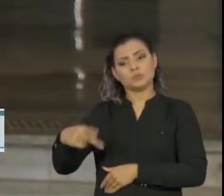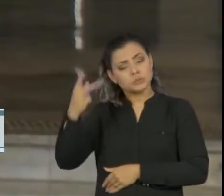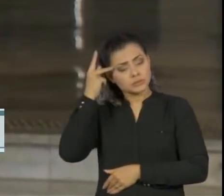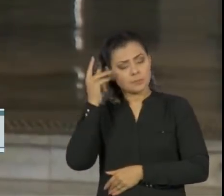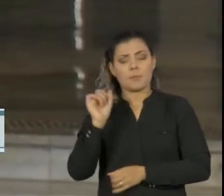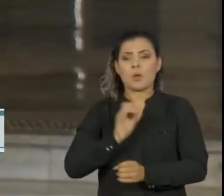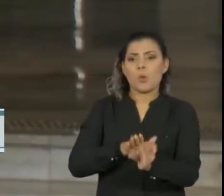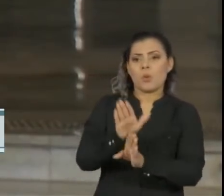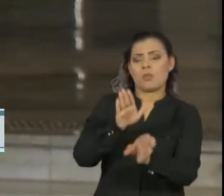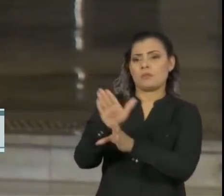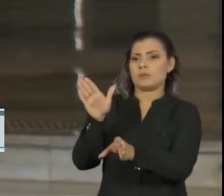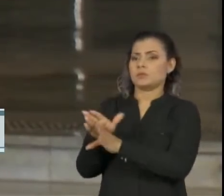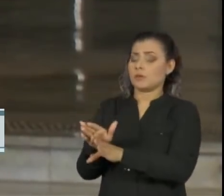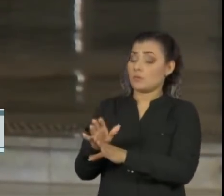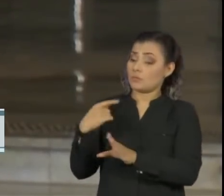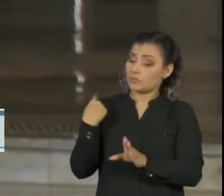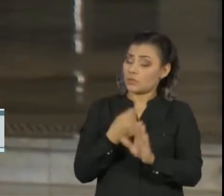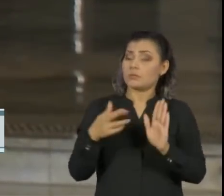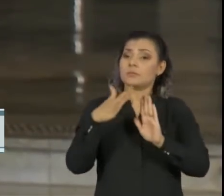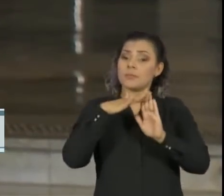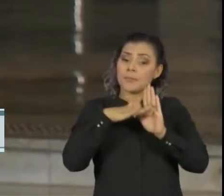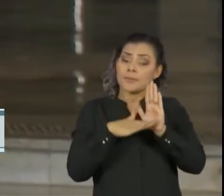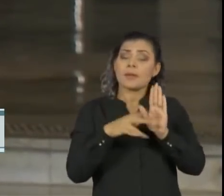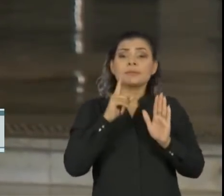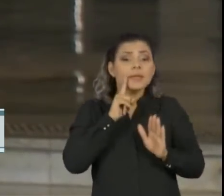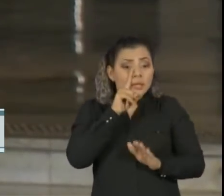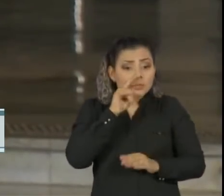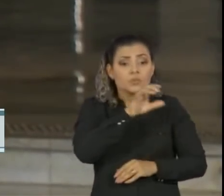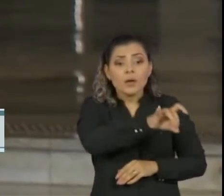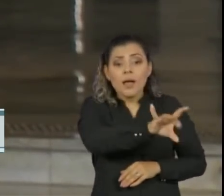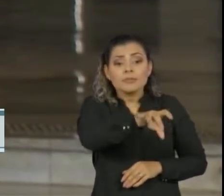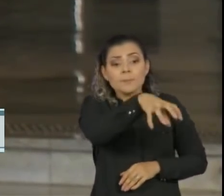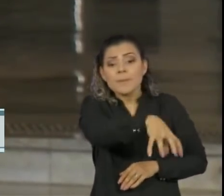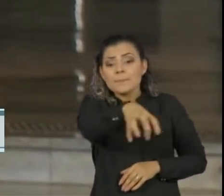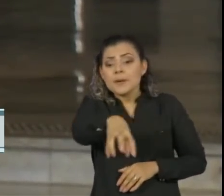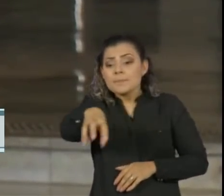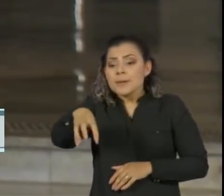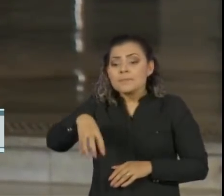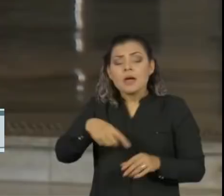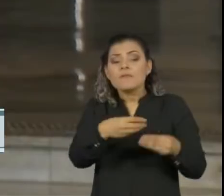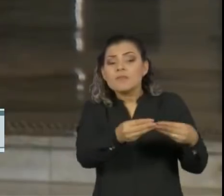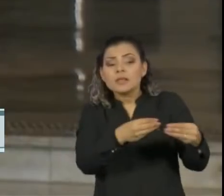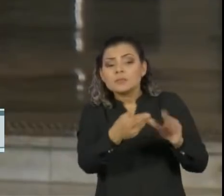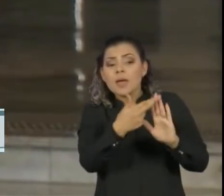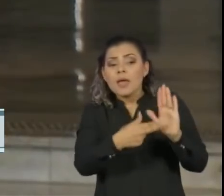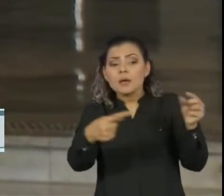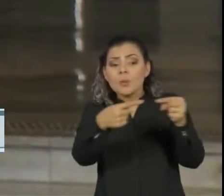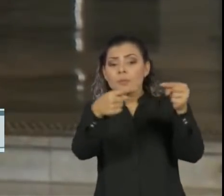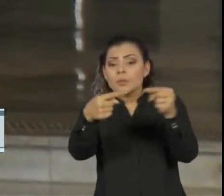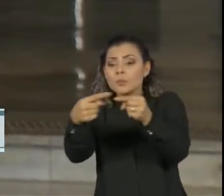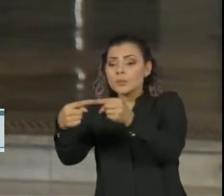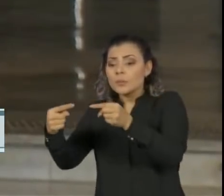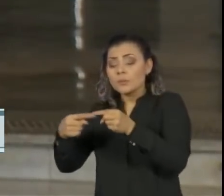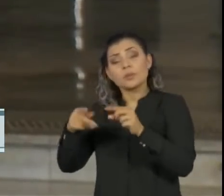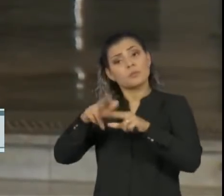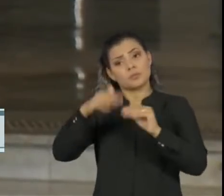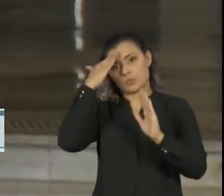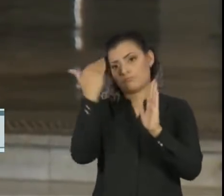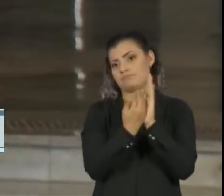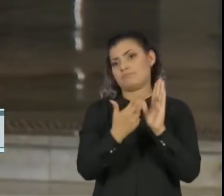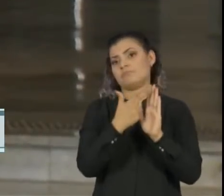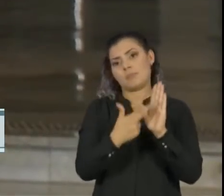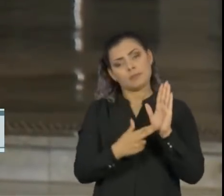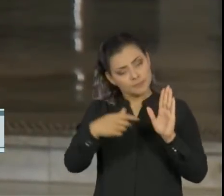Ele estabelece um risco para aquela região e para aquela região a flexibilização adequada. Portanto, seguir os